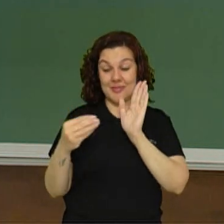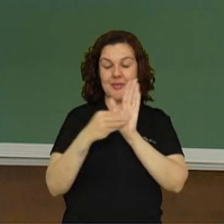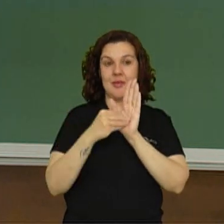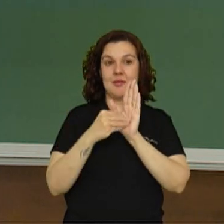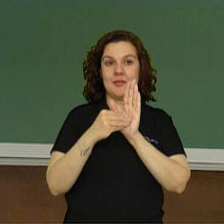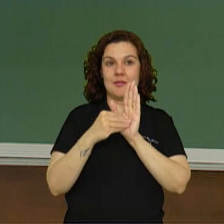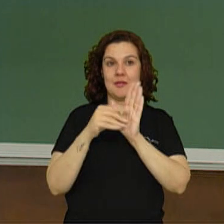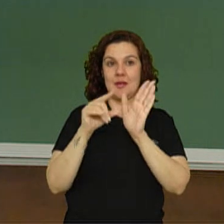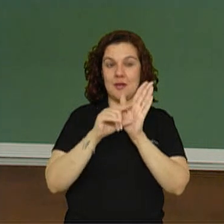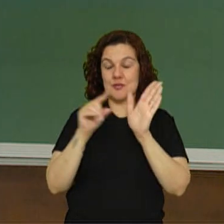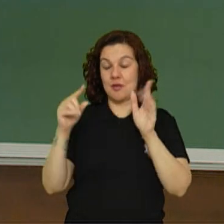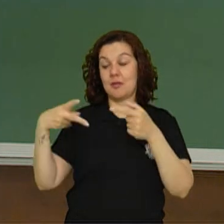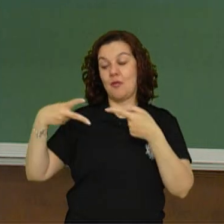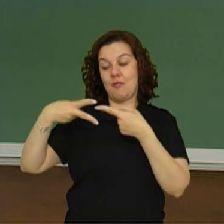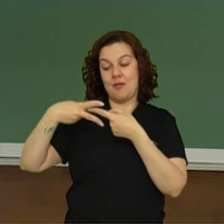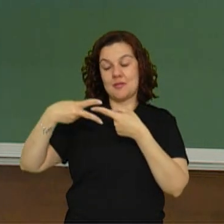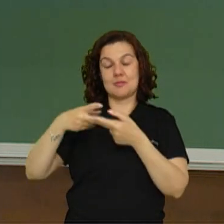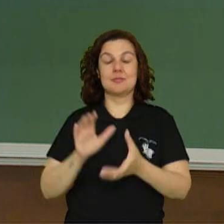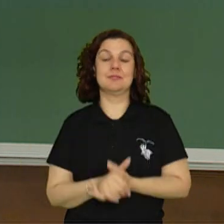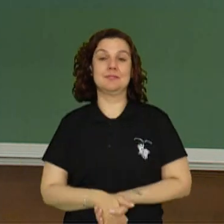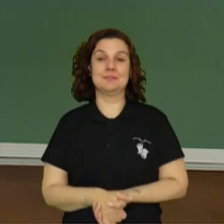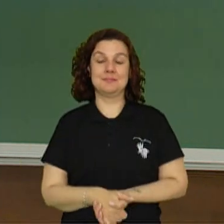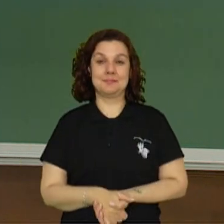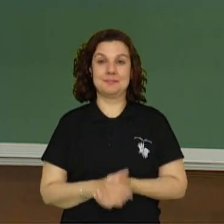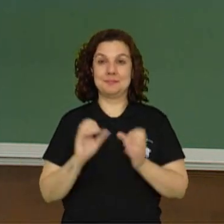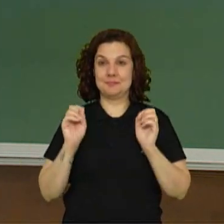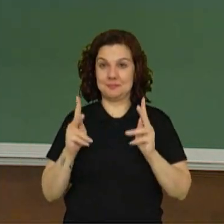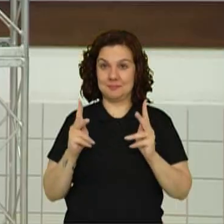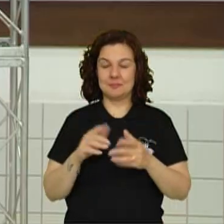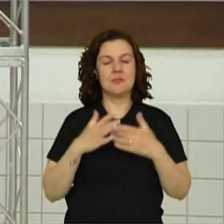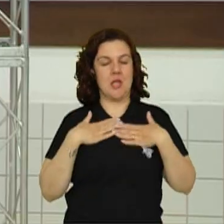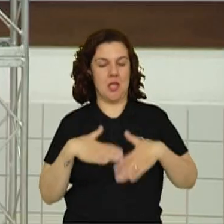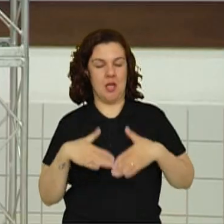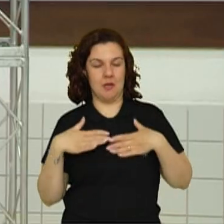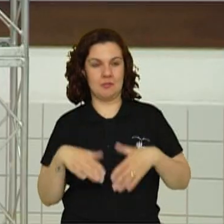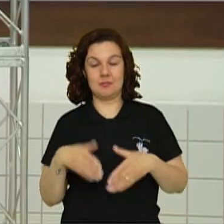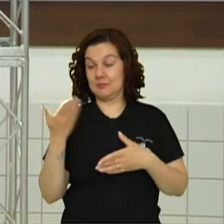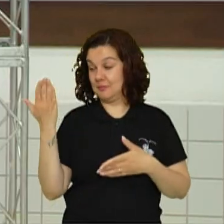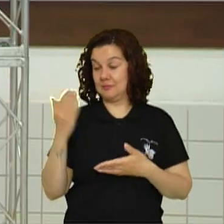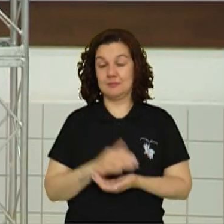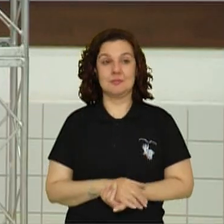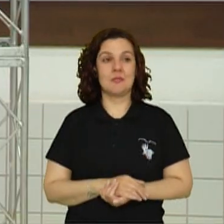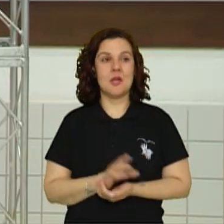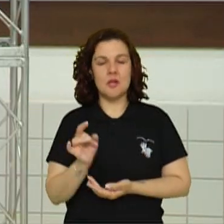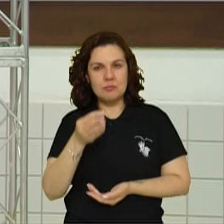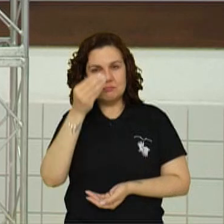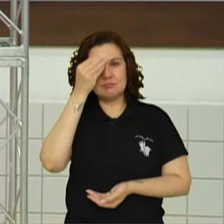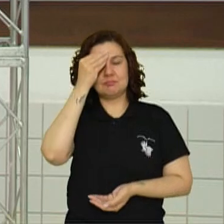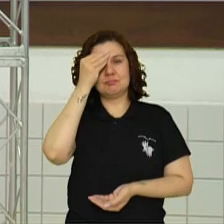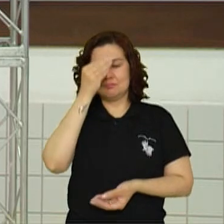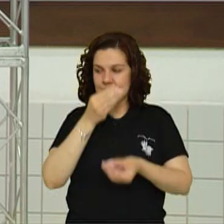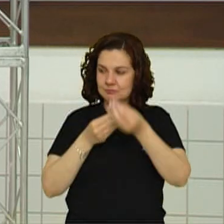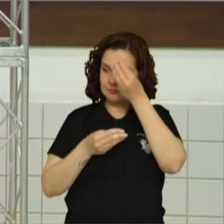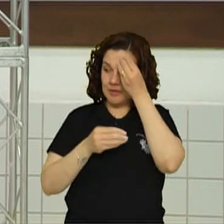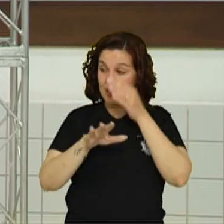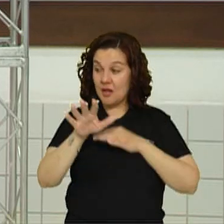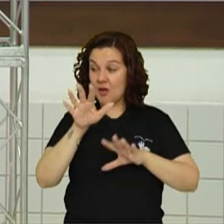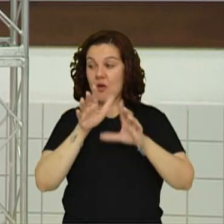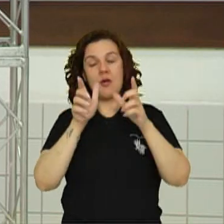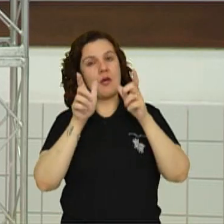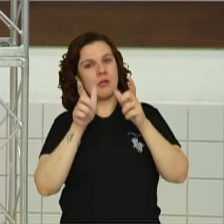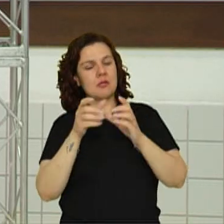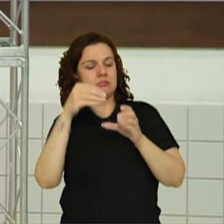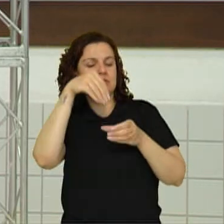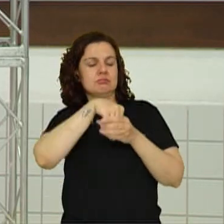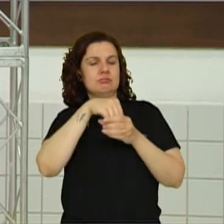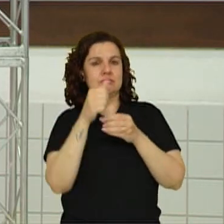é a distância do centro até o vértice desse polígono. Tranquilo, não foi? É só ter cuidado na hora de ver quem está